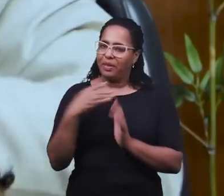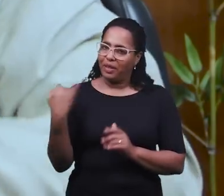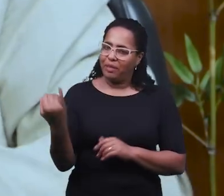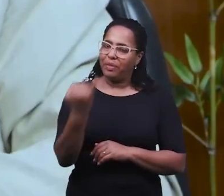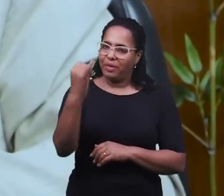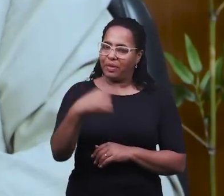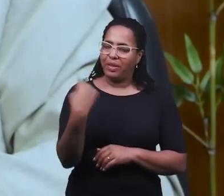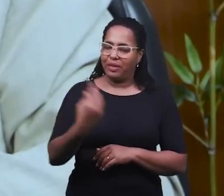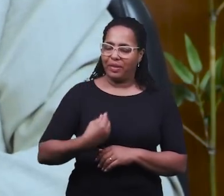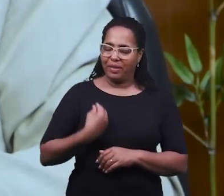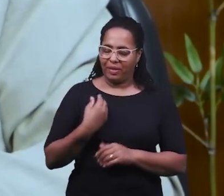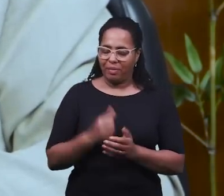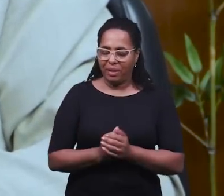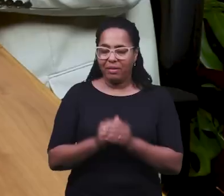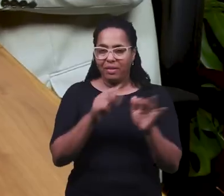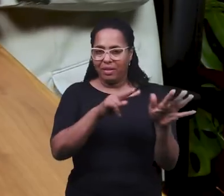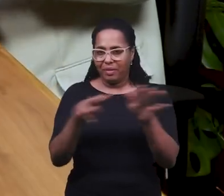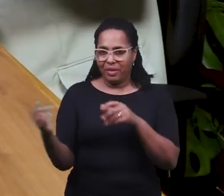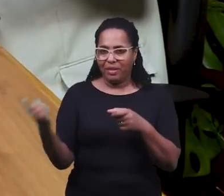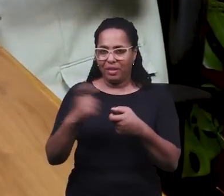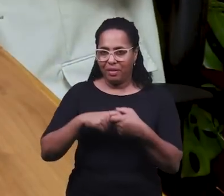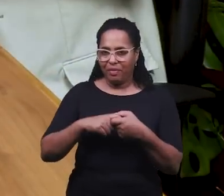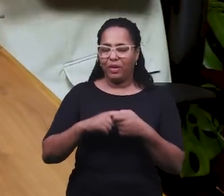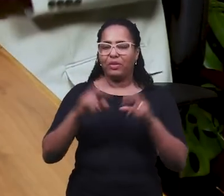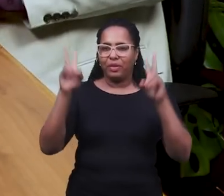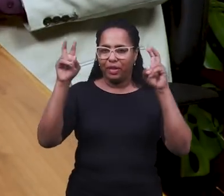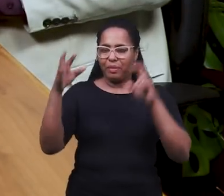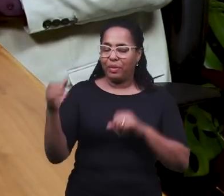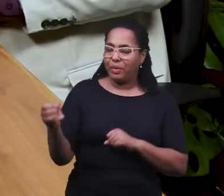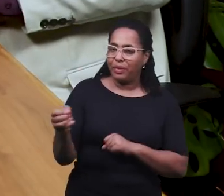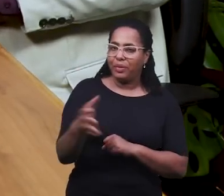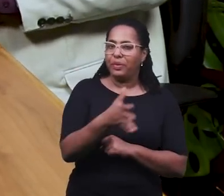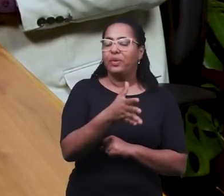sua oração, isso que nos importa. Tá Amém. Bom? Na semana que vem